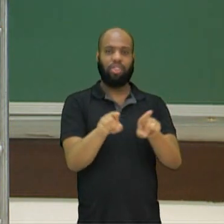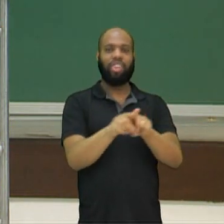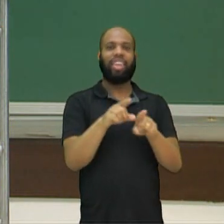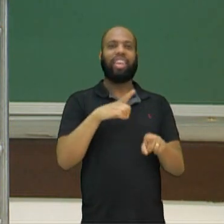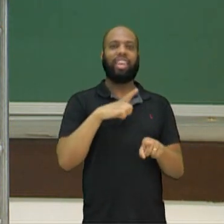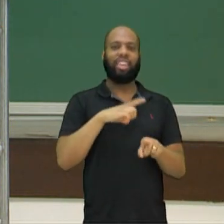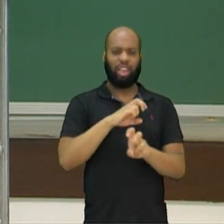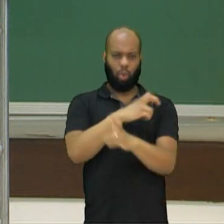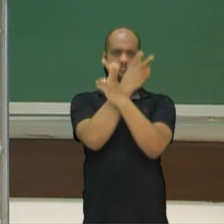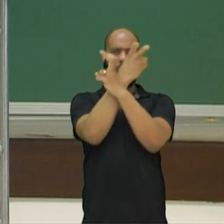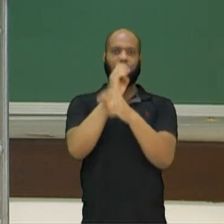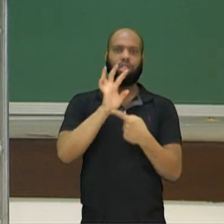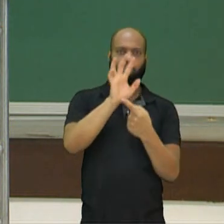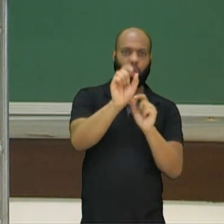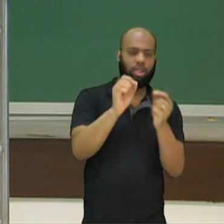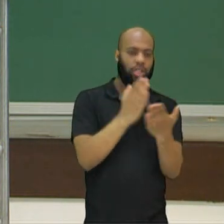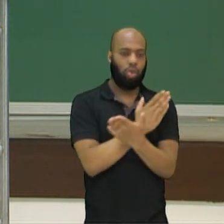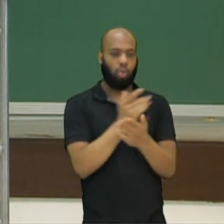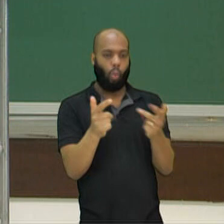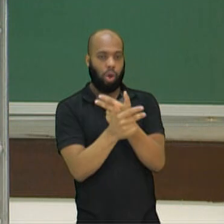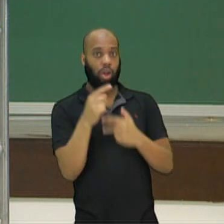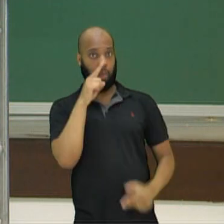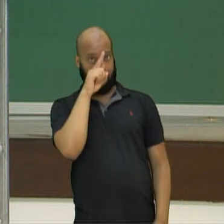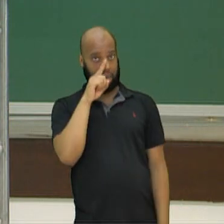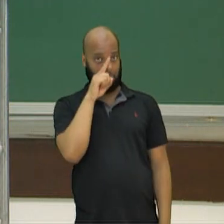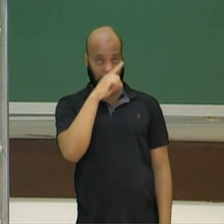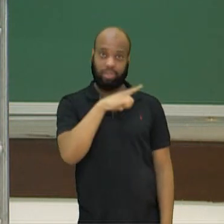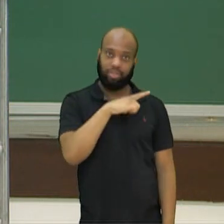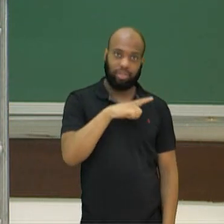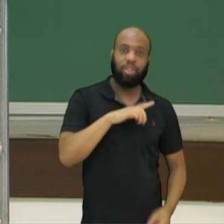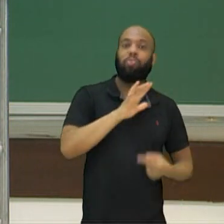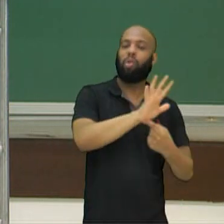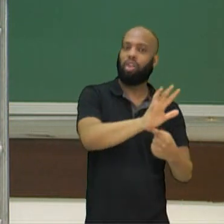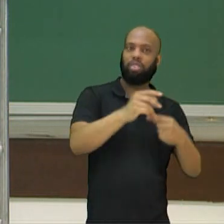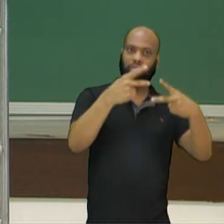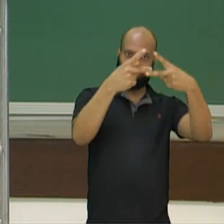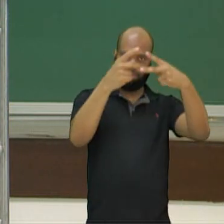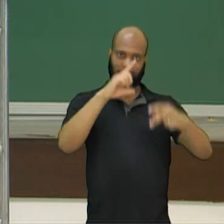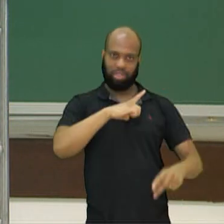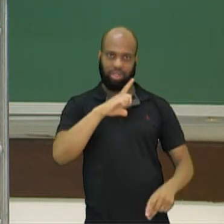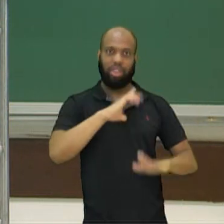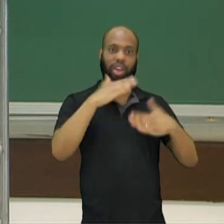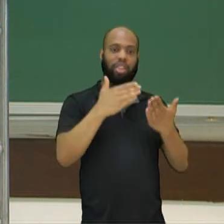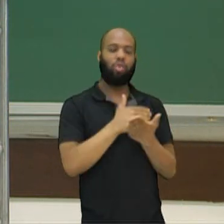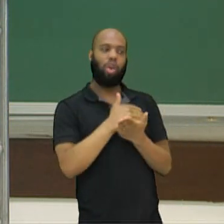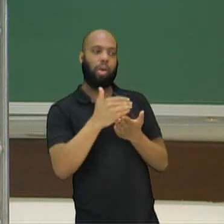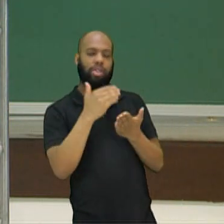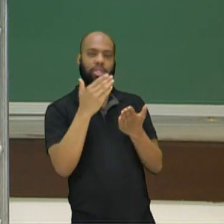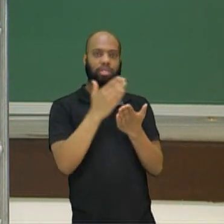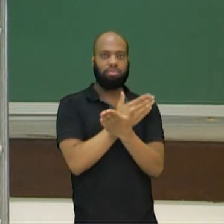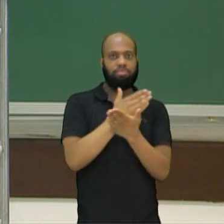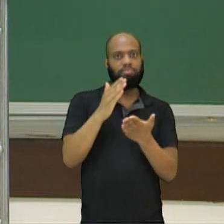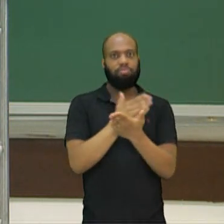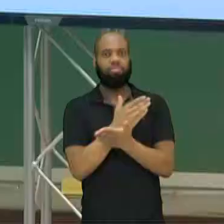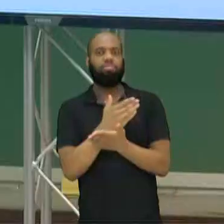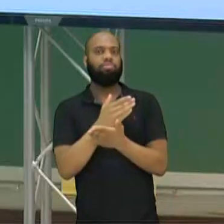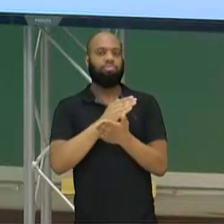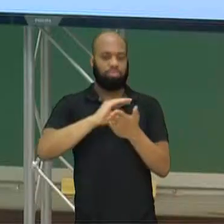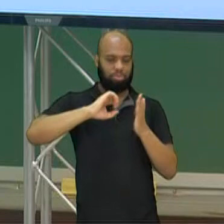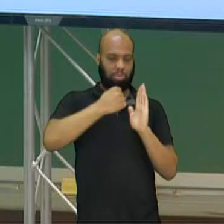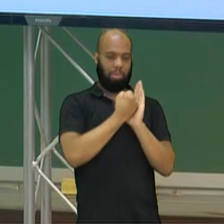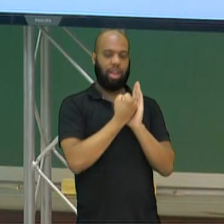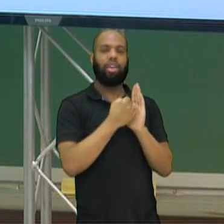lá, que significa que é algo muito perigoso, vai fazer muito mal para ela. Ela começa a aprender alguns símbolos, além também da